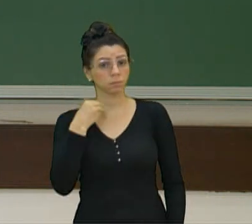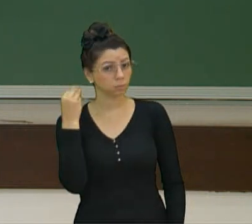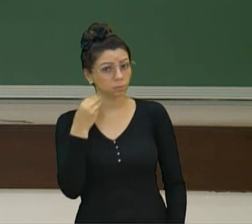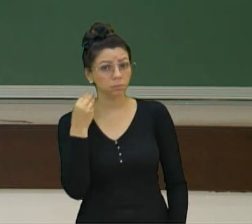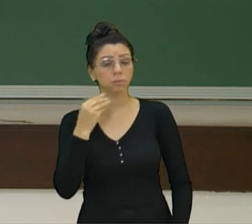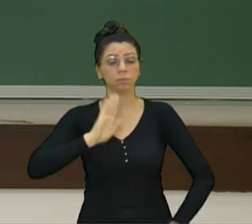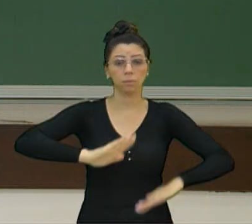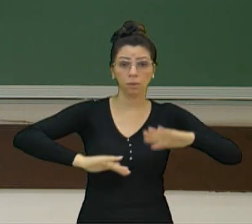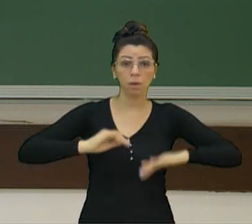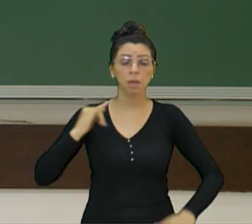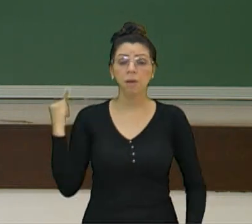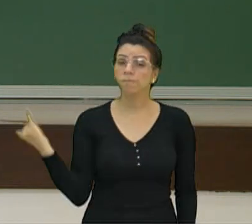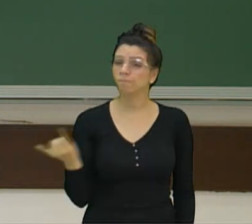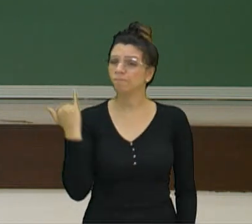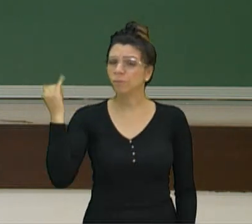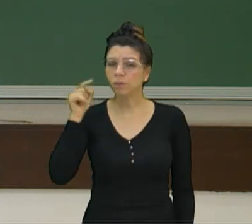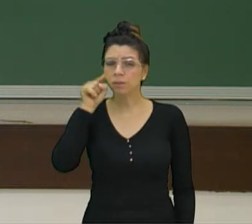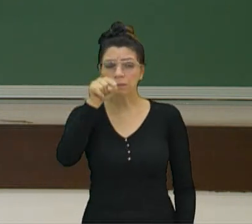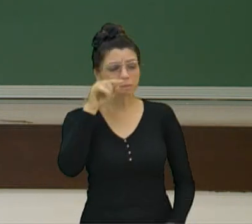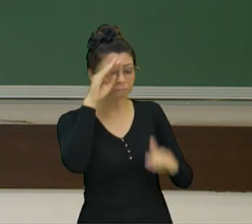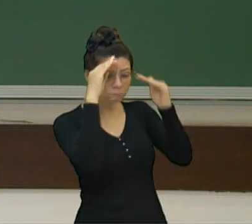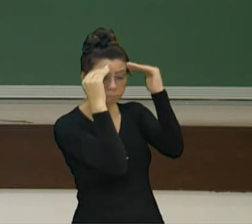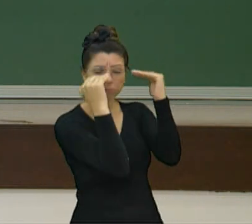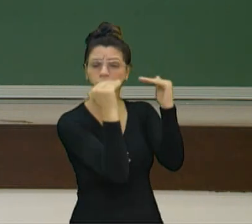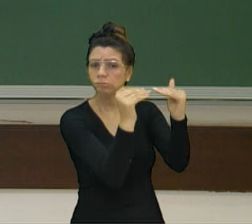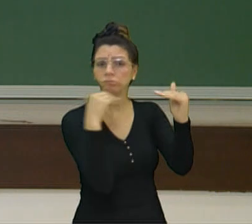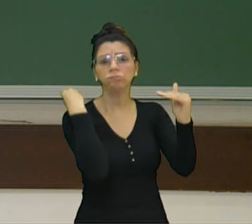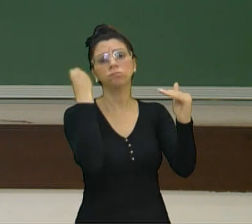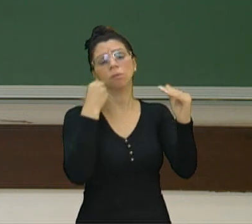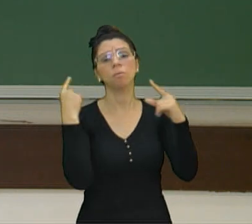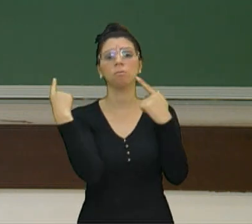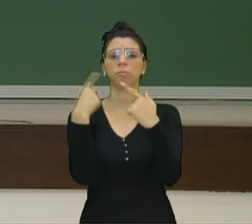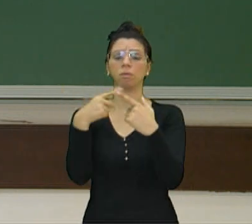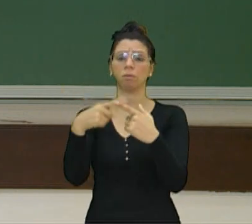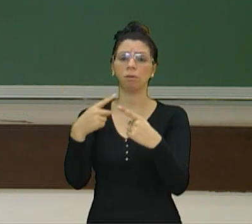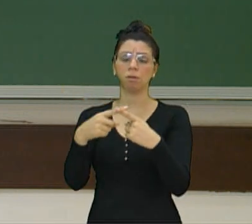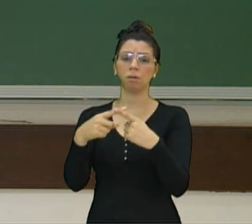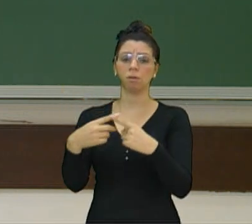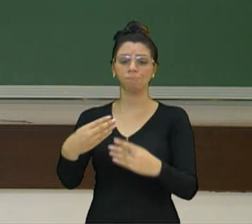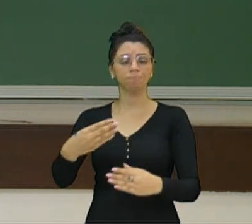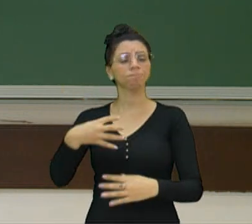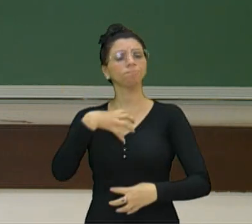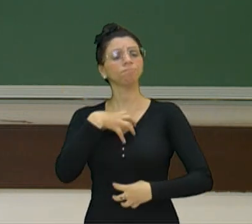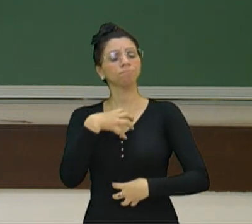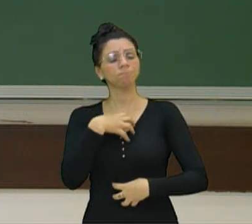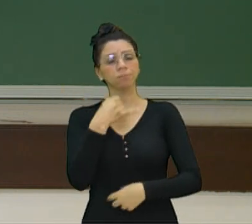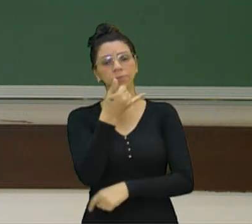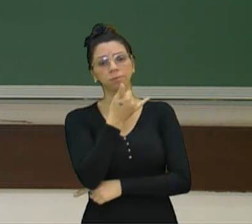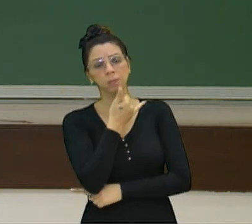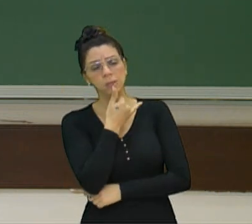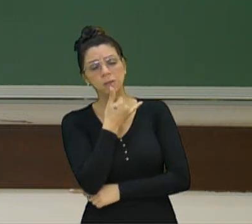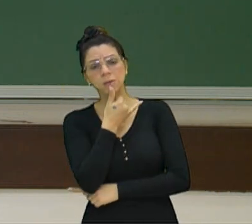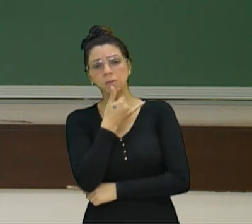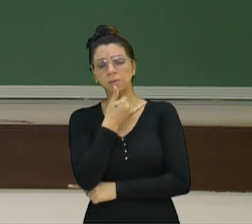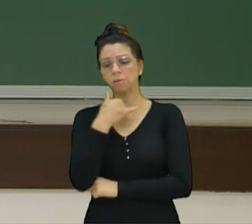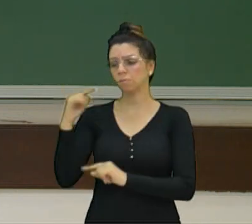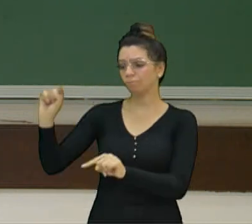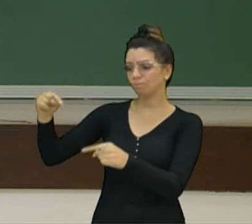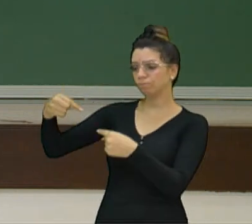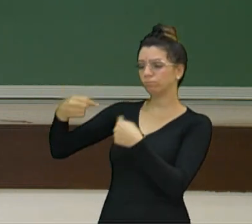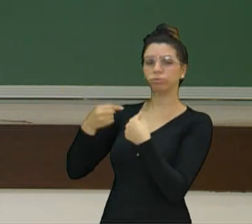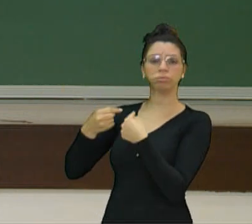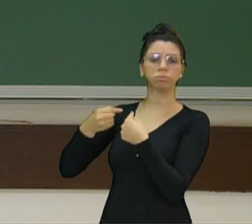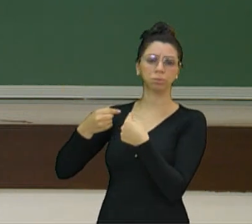muito importante a gente ter respeito com essas experiências, porque da mesma forma que nós ficamos tristes quando alguém faz alguma crítica